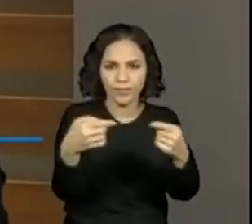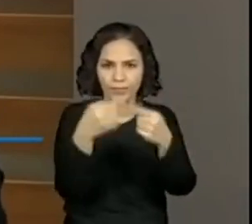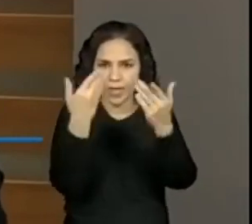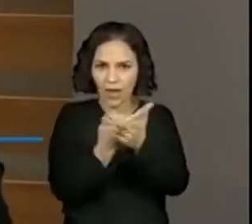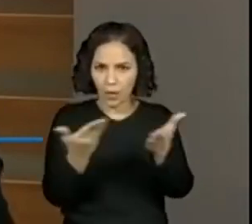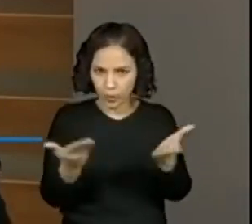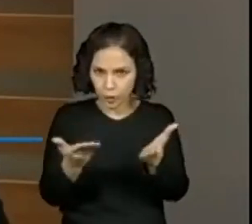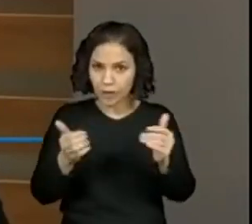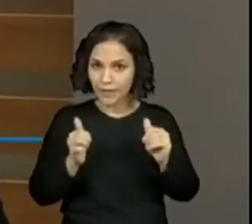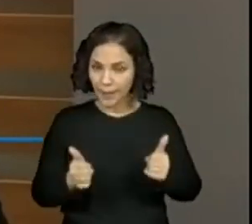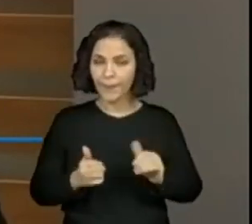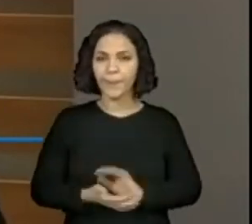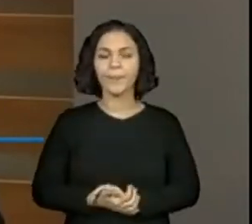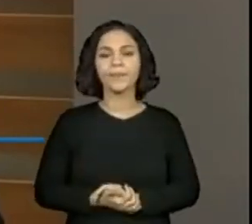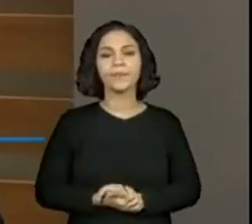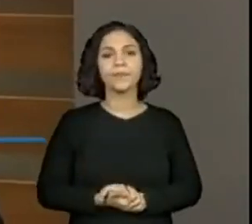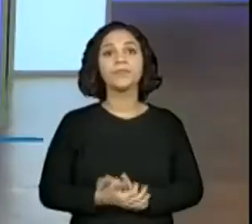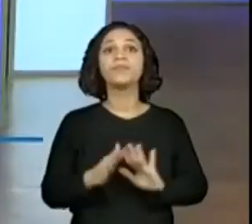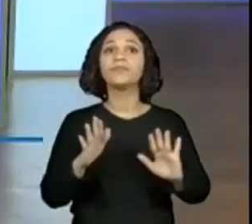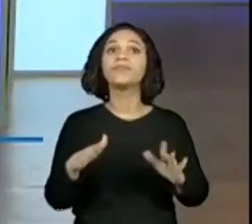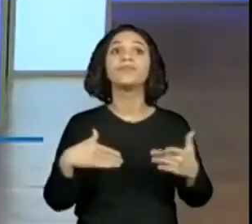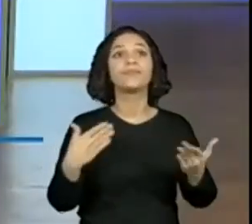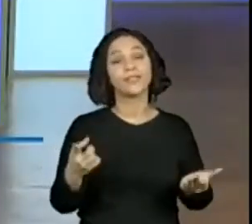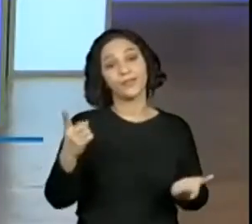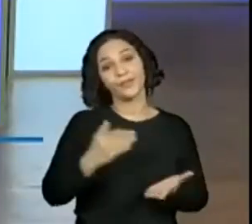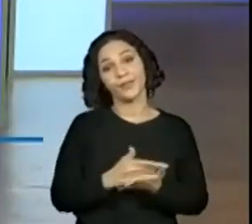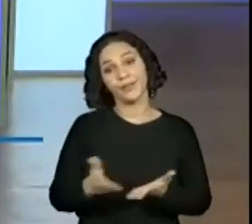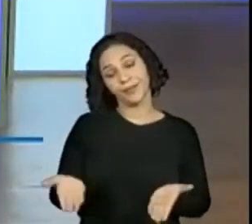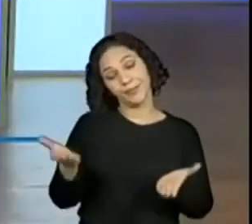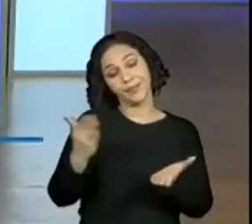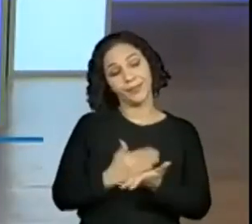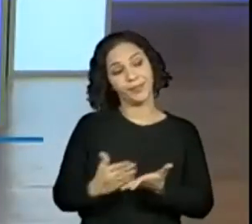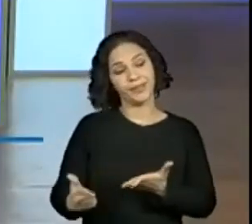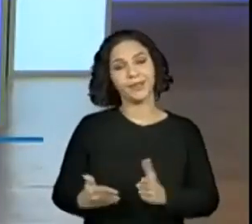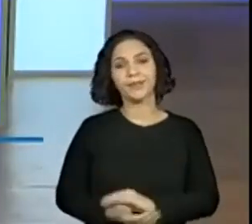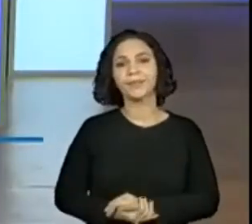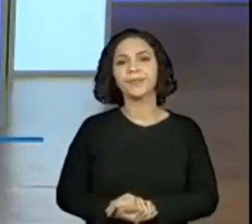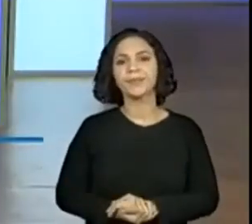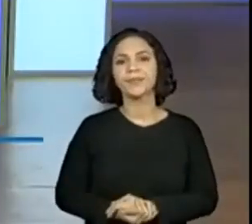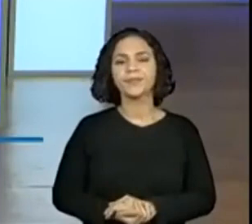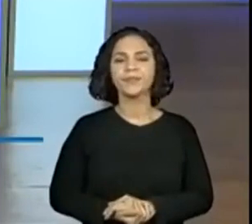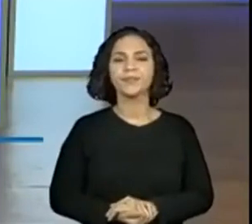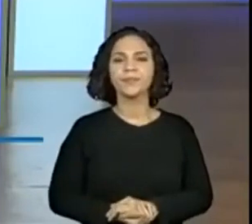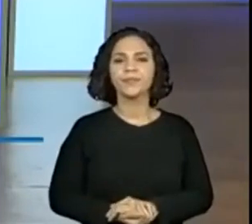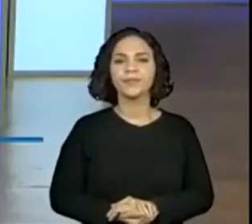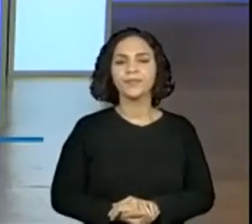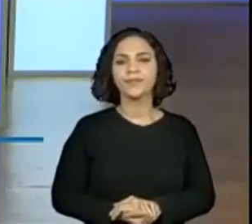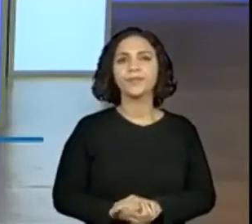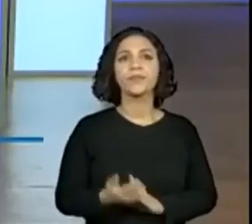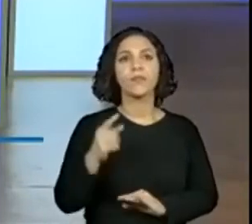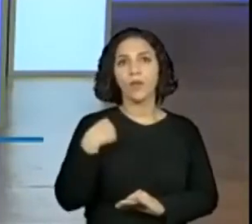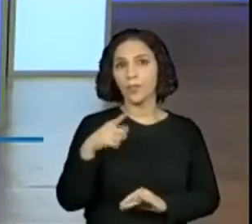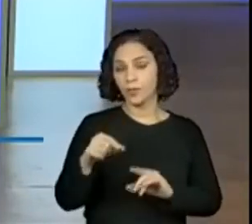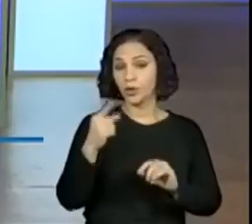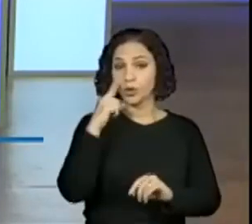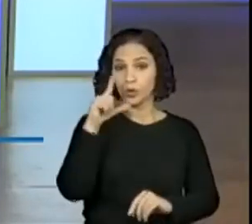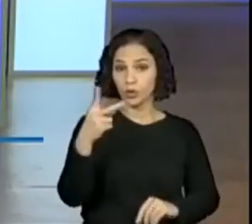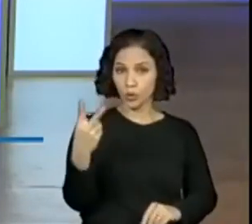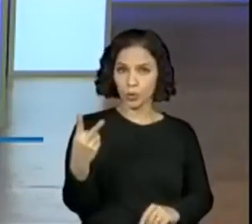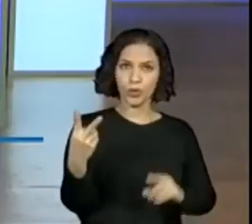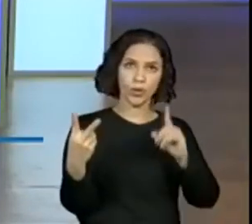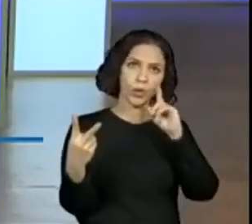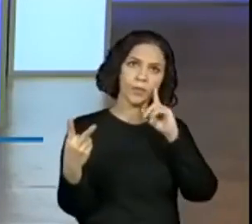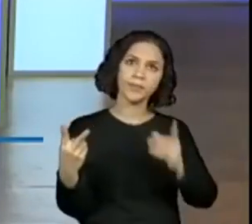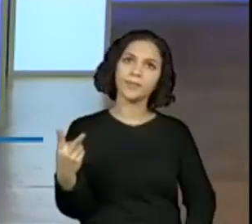hoje certo E como você Professor Jonas ganhou você começa eu posso escolher qualquer Duas né isso a tua